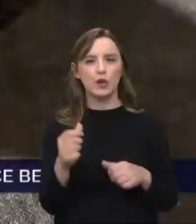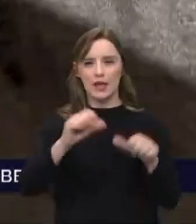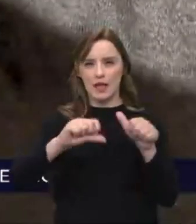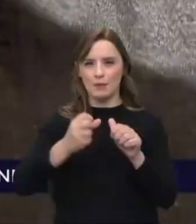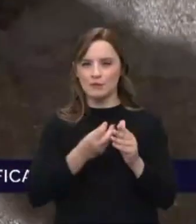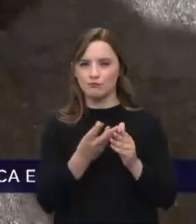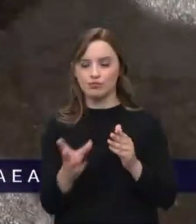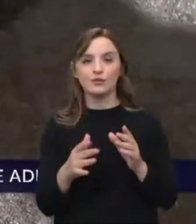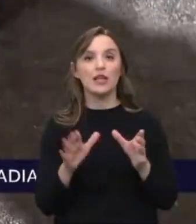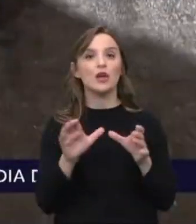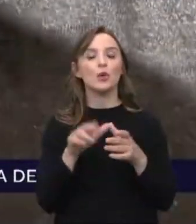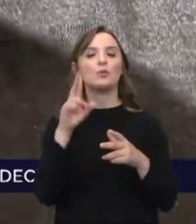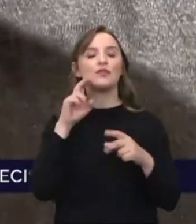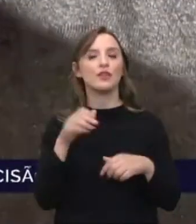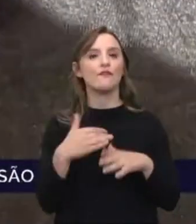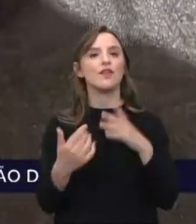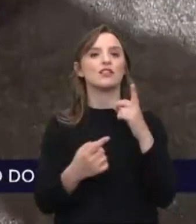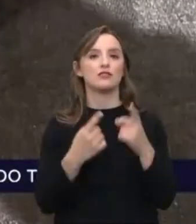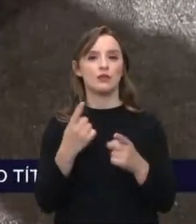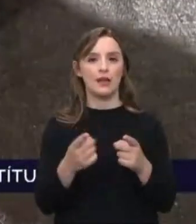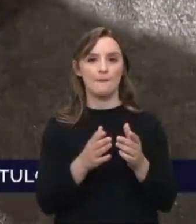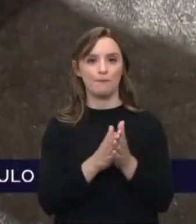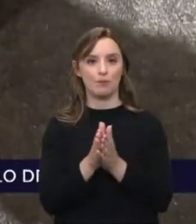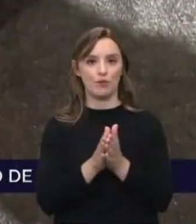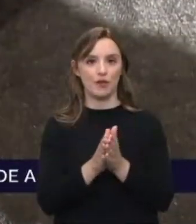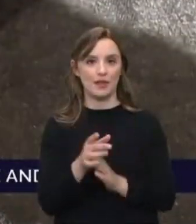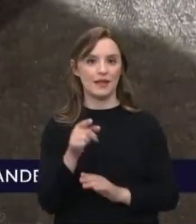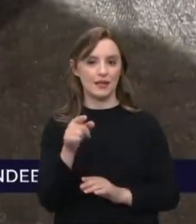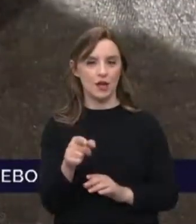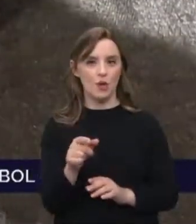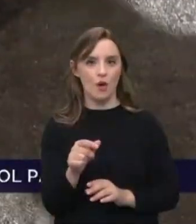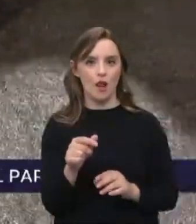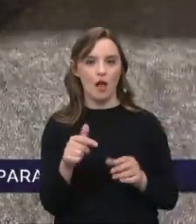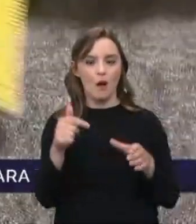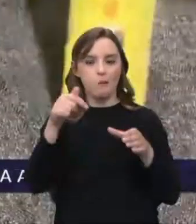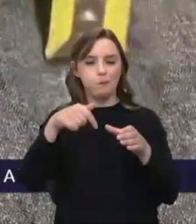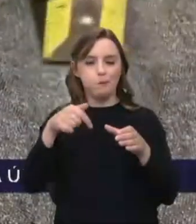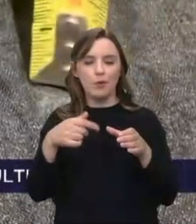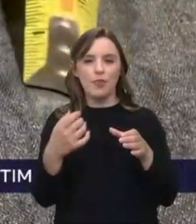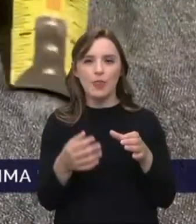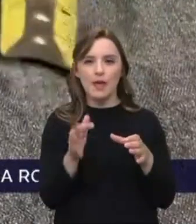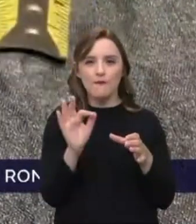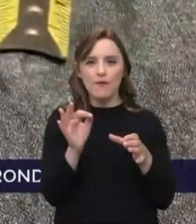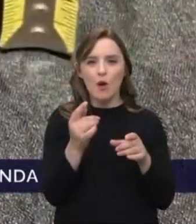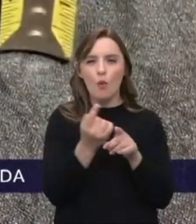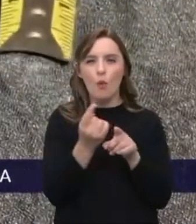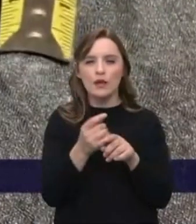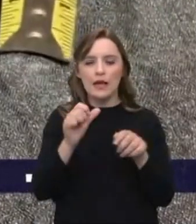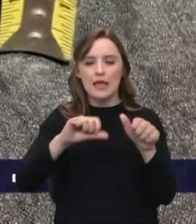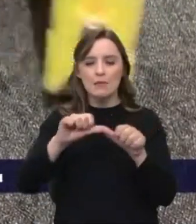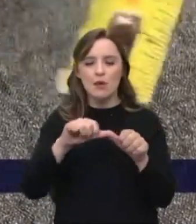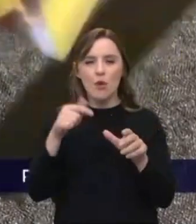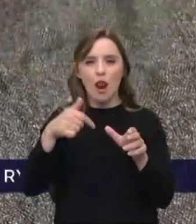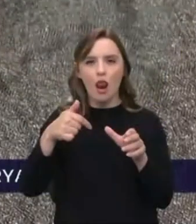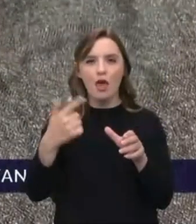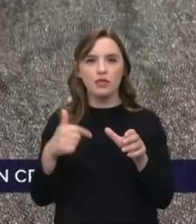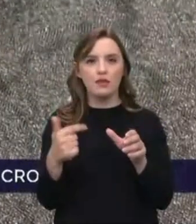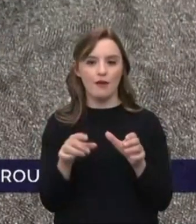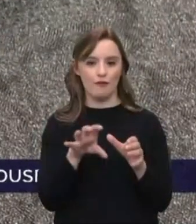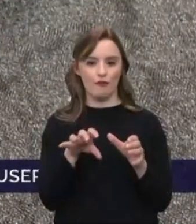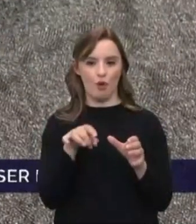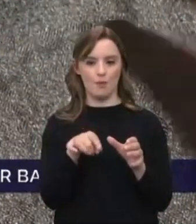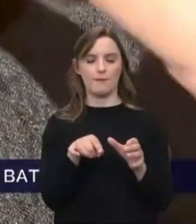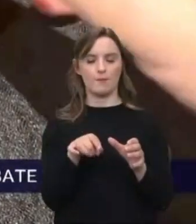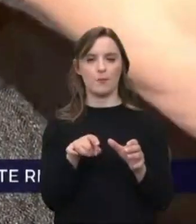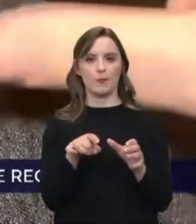de investigadores? Pegou precisamente nos componentes químicos e metálicos deste tipo de meteoritos e